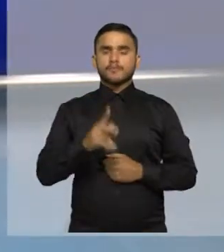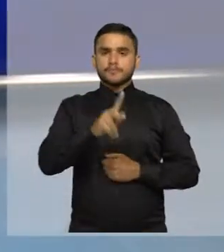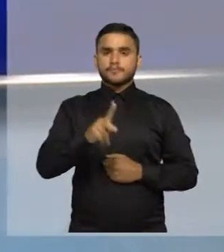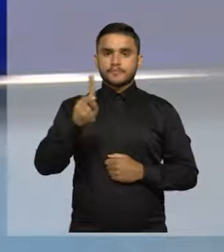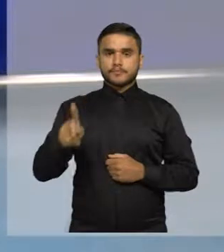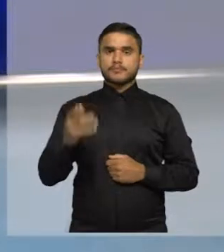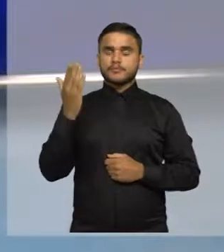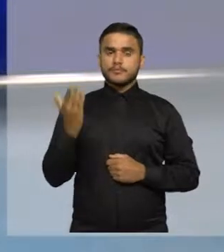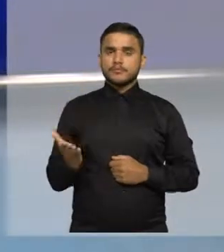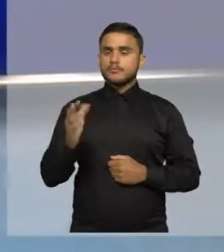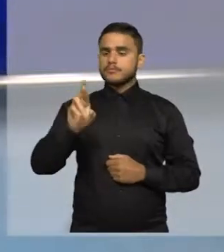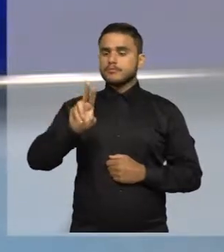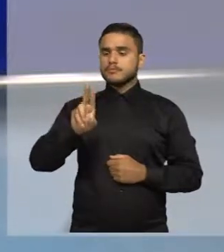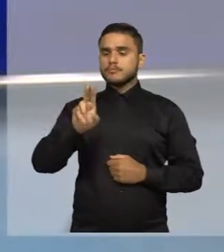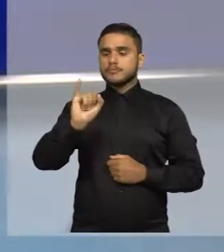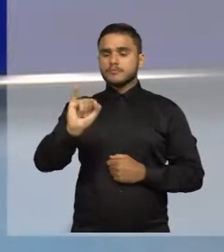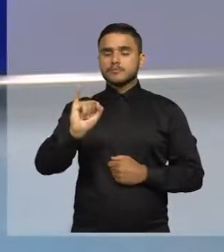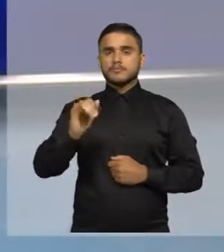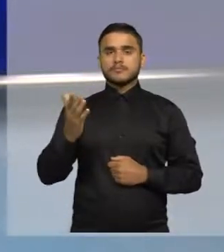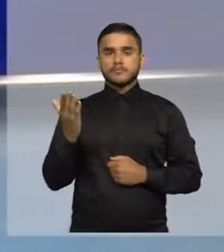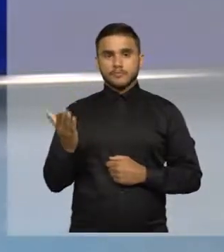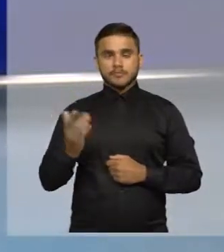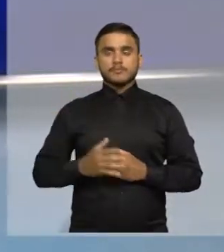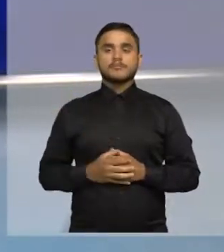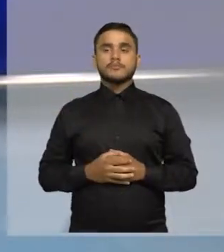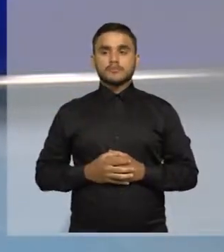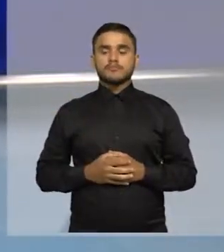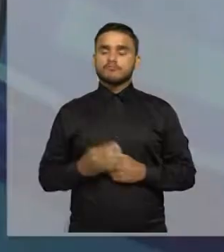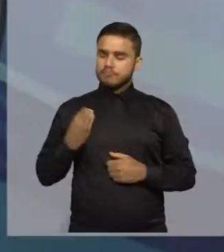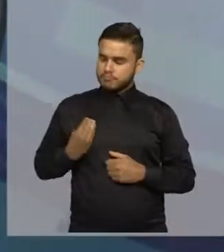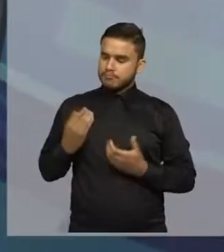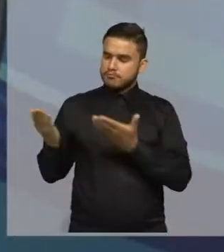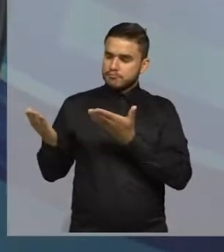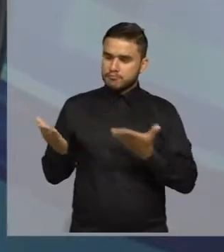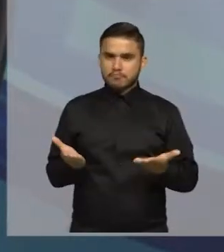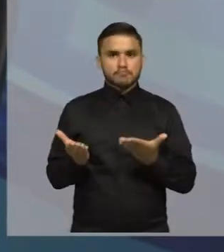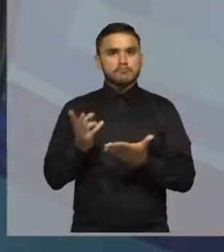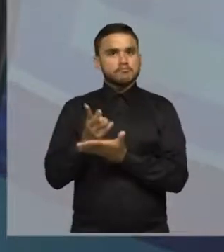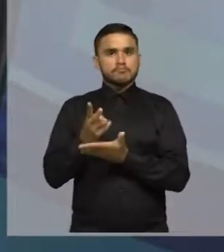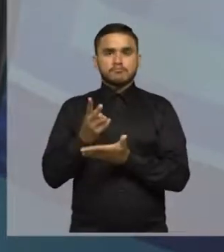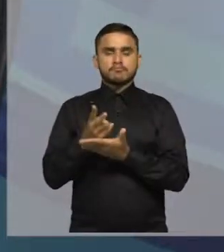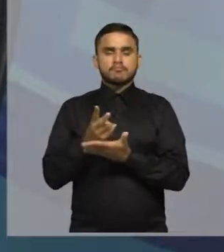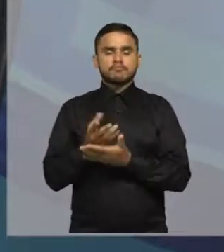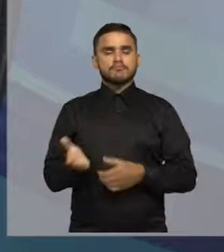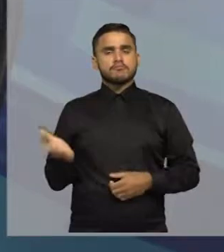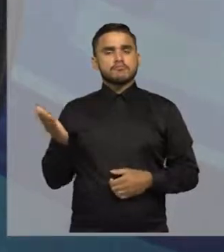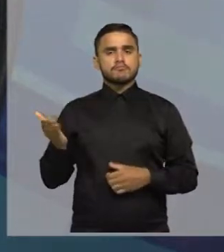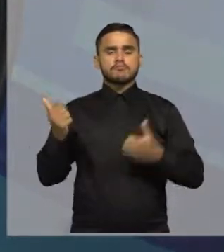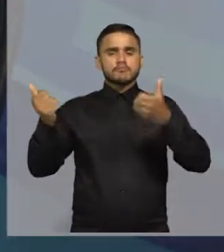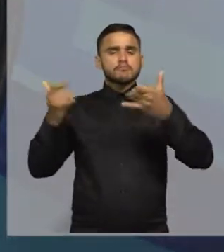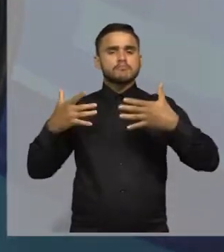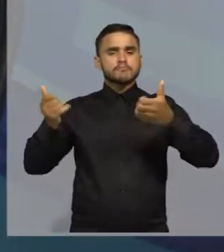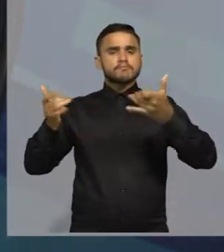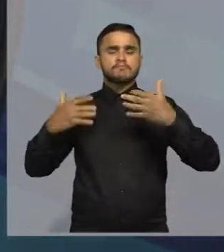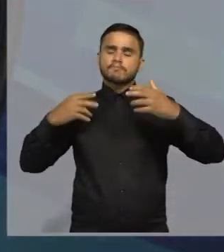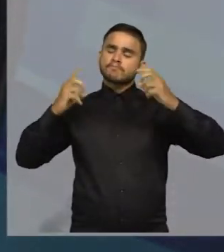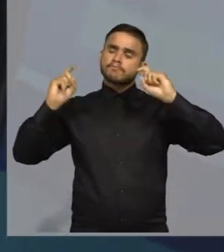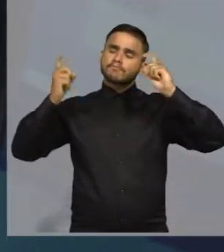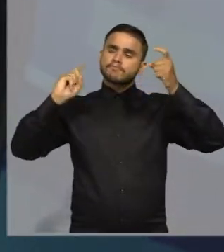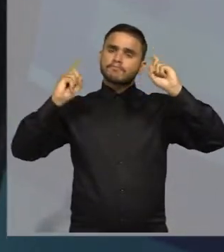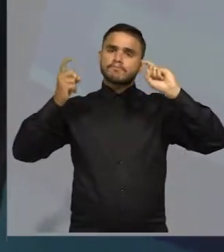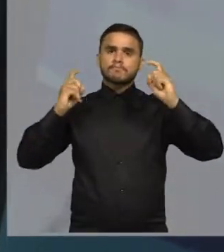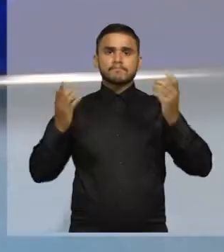dessa questão, os professores Rui Martinho Rodrigues, que semanalmente nos ajuda aqui a refletir sobre todas essas